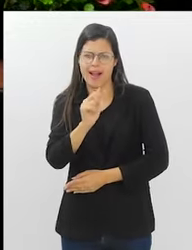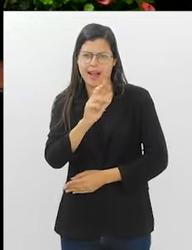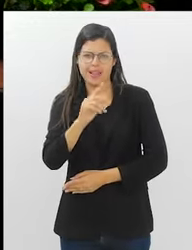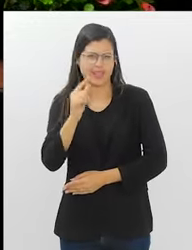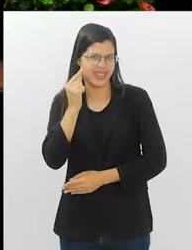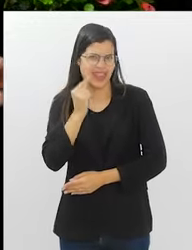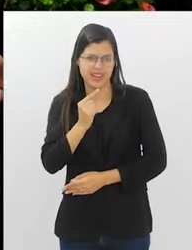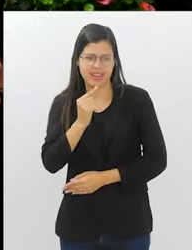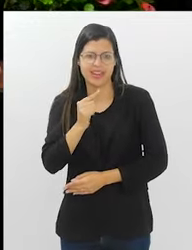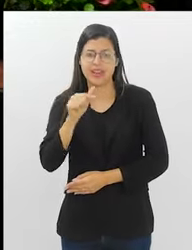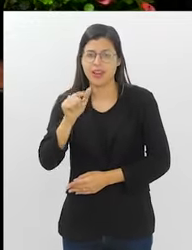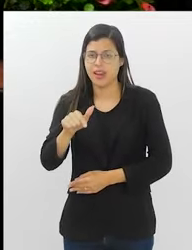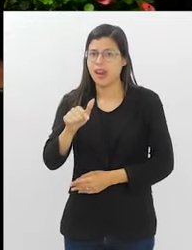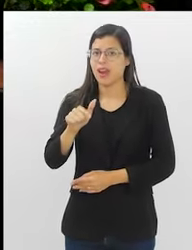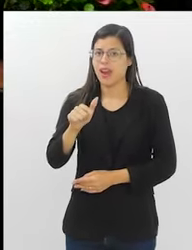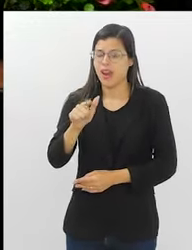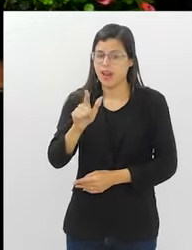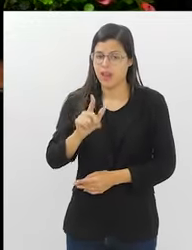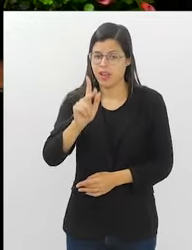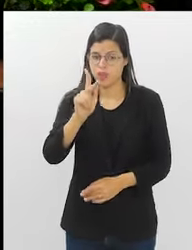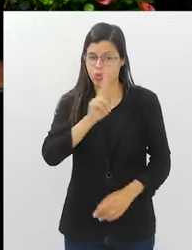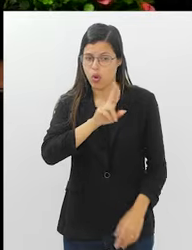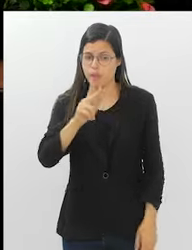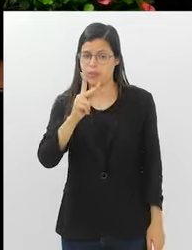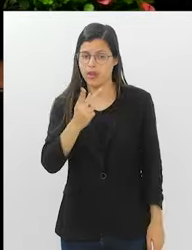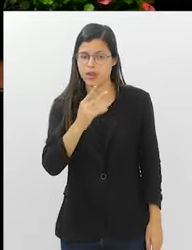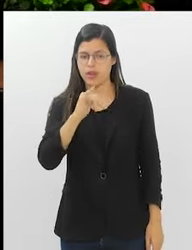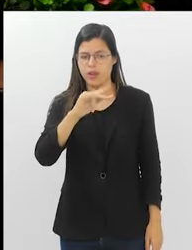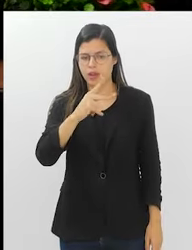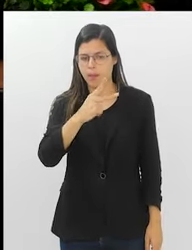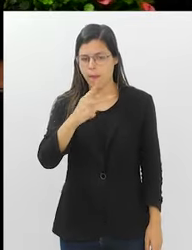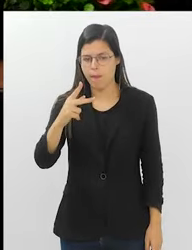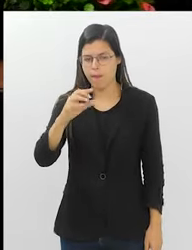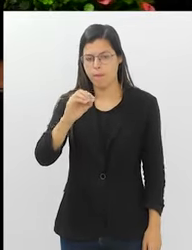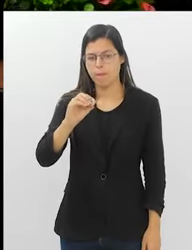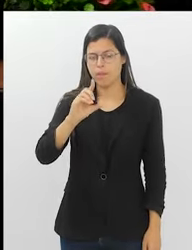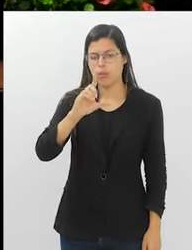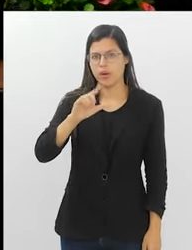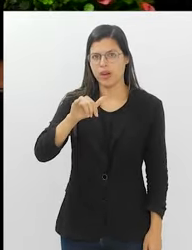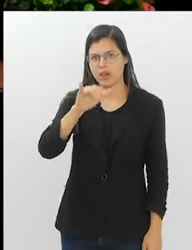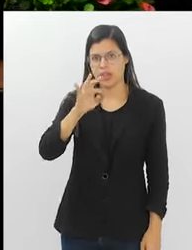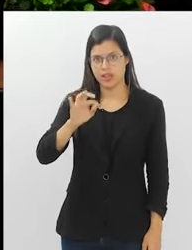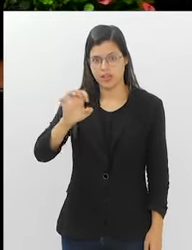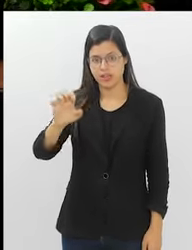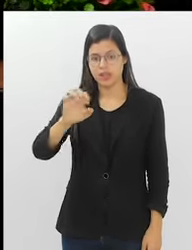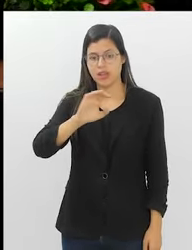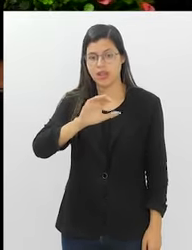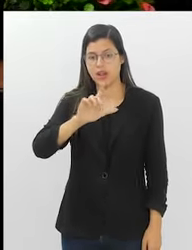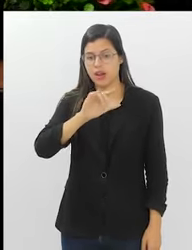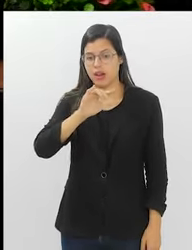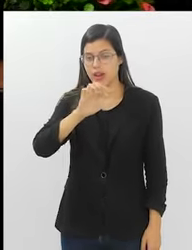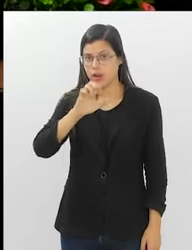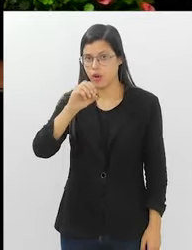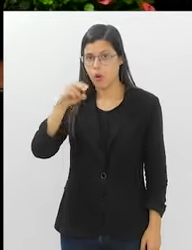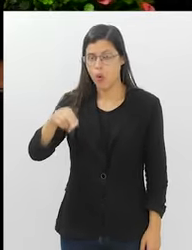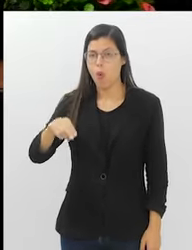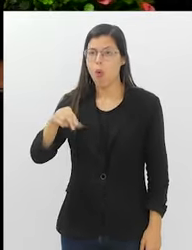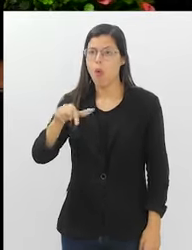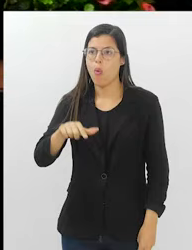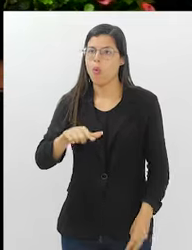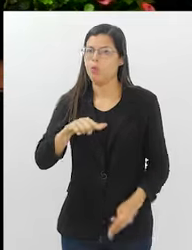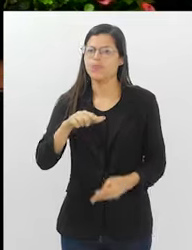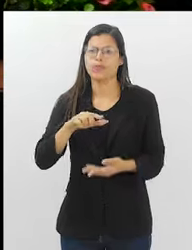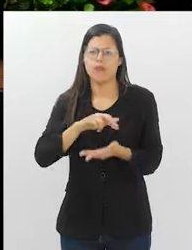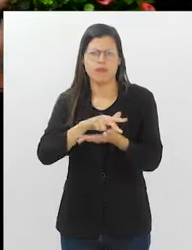apelido, Allan Kardec é um apelido. O nome dele era Hippolyte Léon Denis Rivail, que é um professor da Sorbonne, um homem